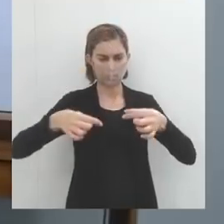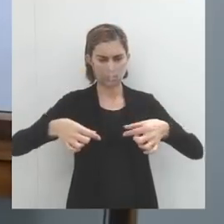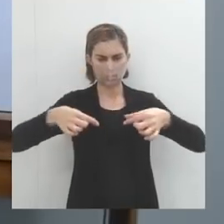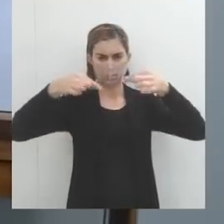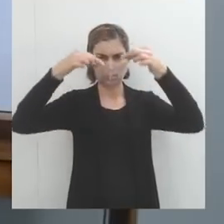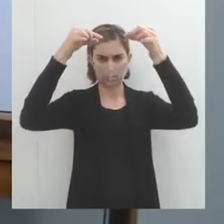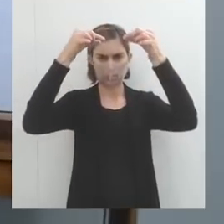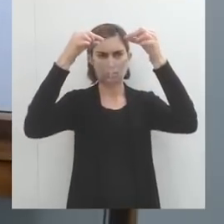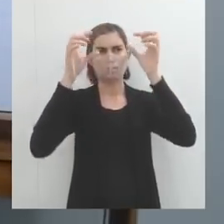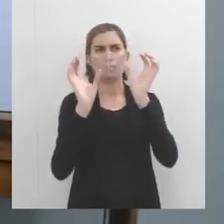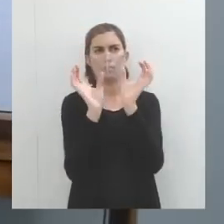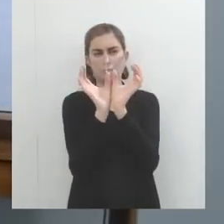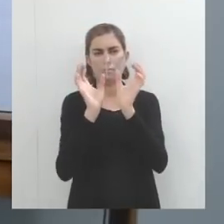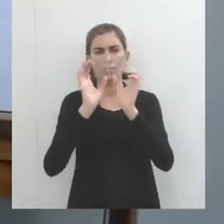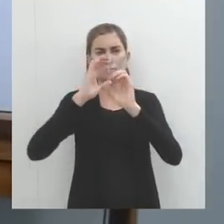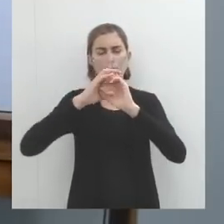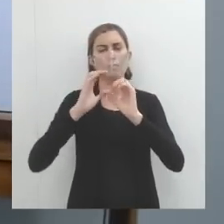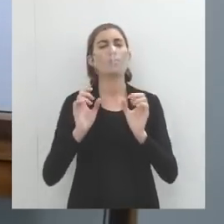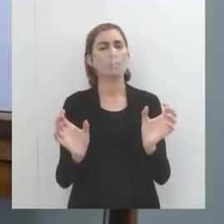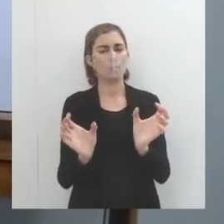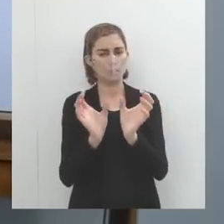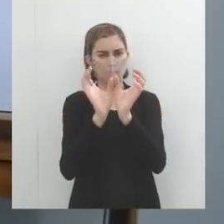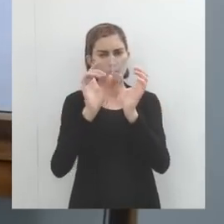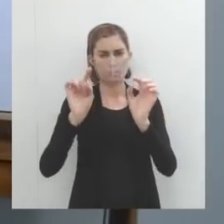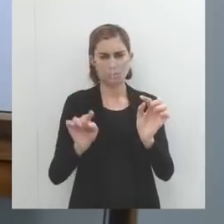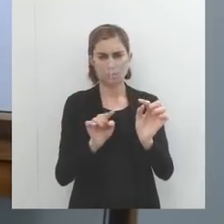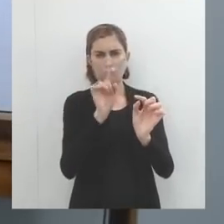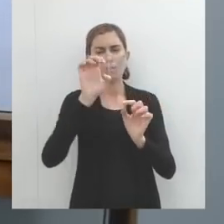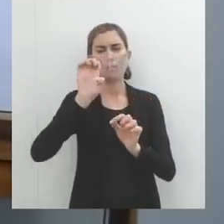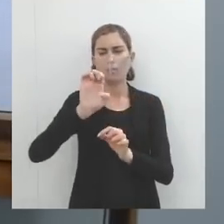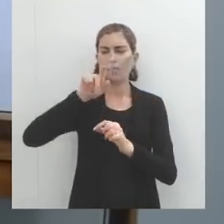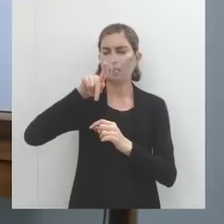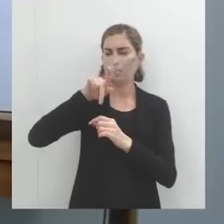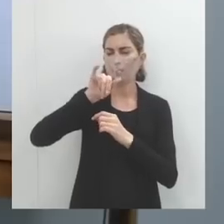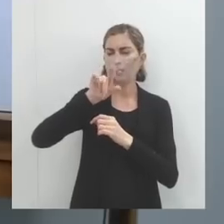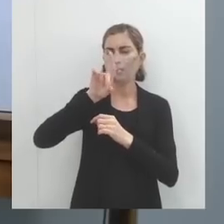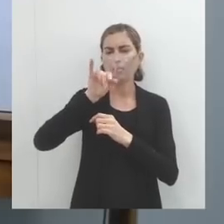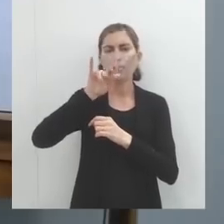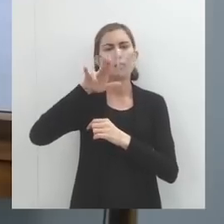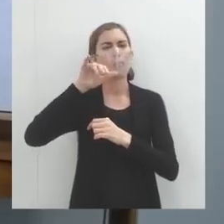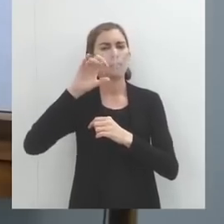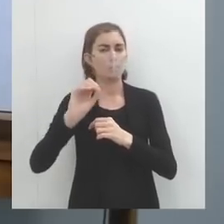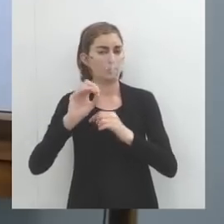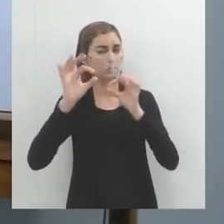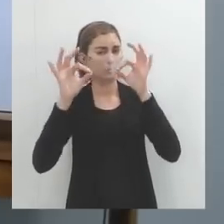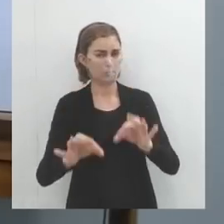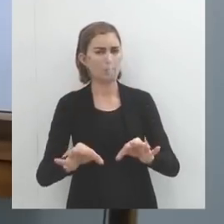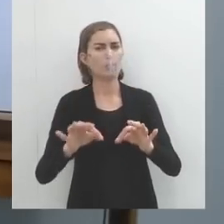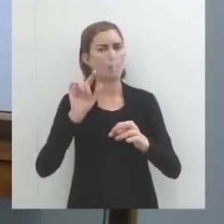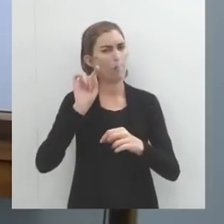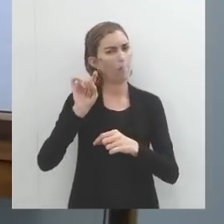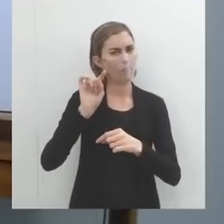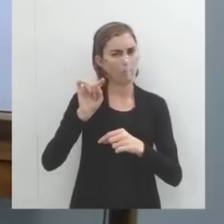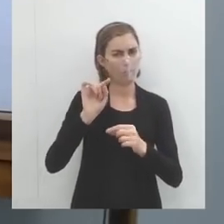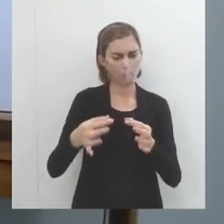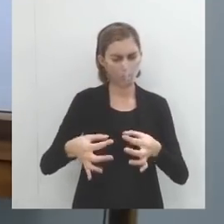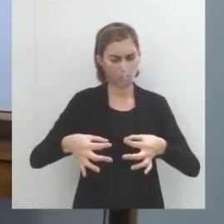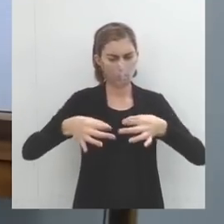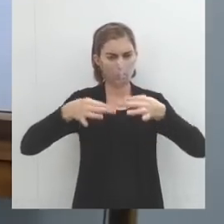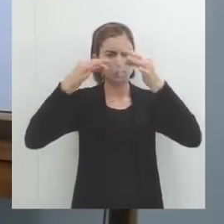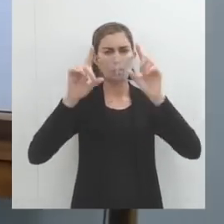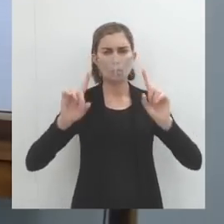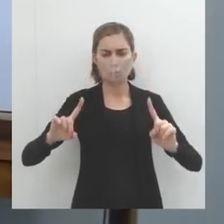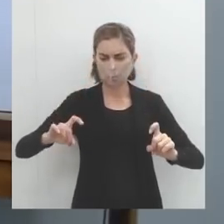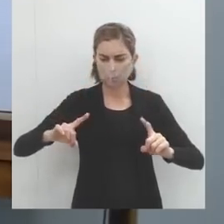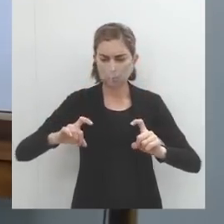Que o testículo ele fica assim em cima. Isso é o que a gente chama de epidídimo. Pode ter certeza, é ali no epidídimo que os